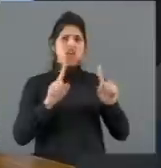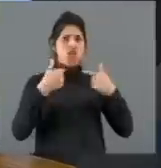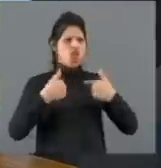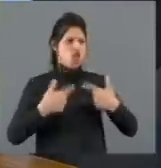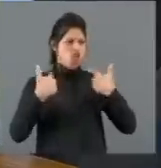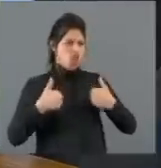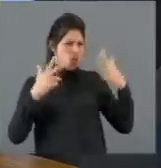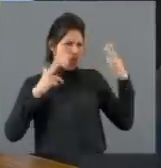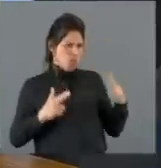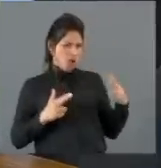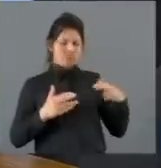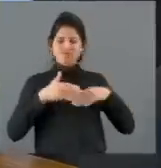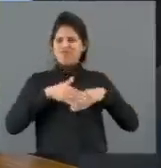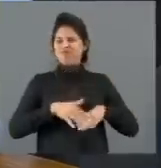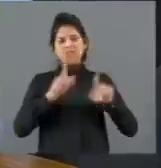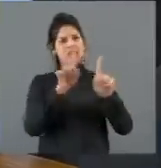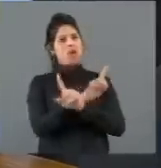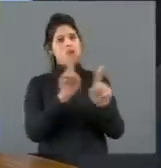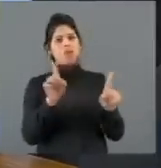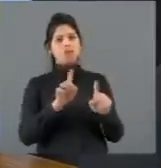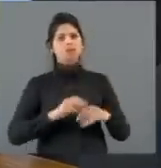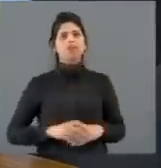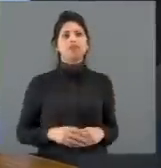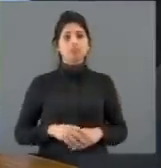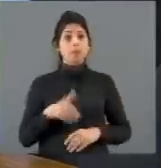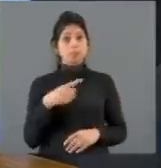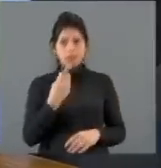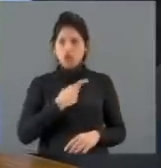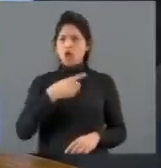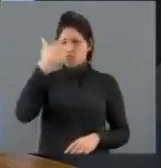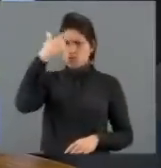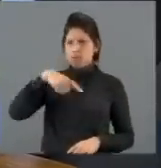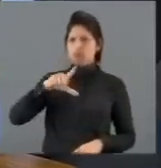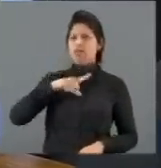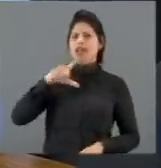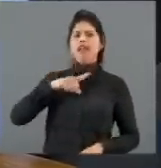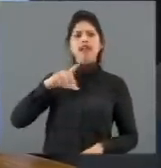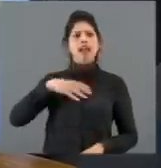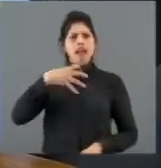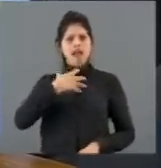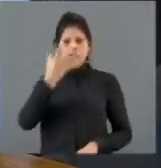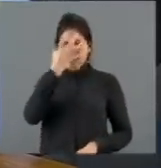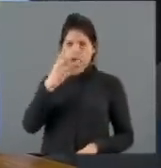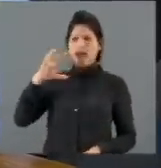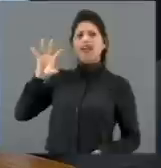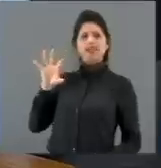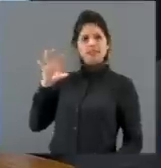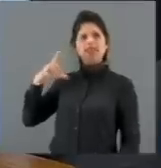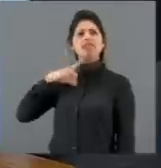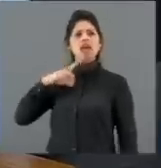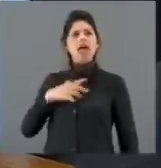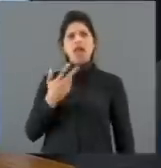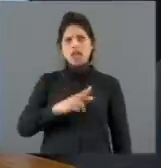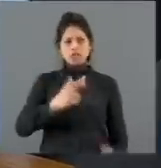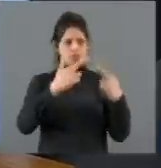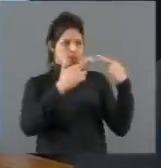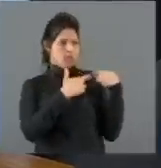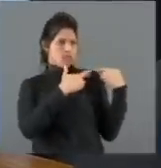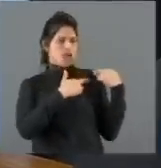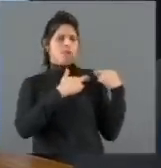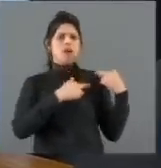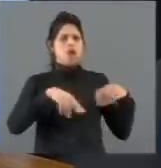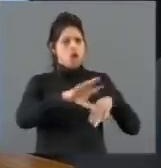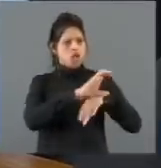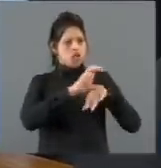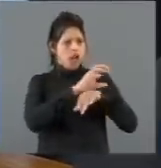mesma régua. Porque nós temos caráter, nós temos bom senso, nós respeitamos a lei.